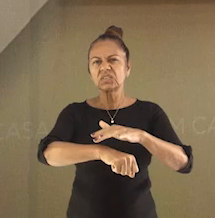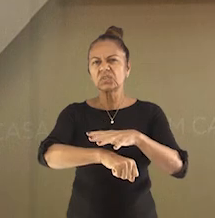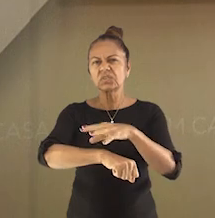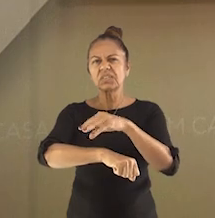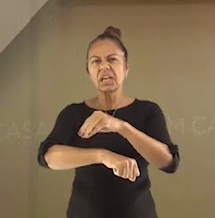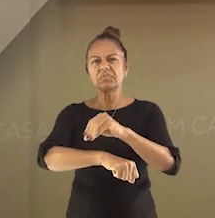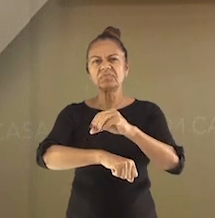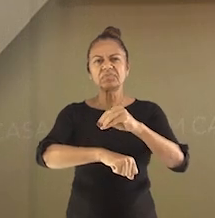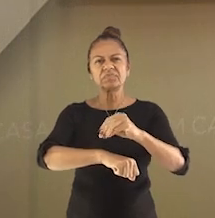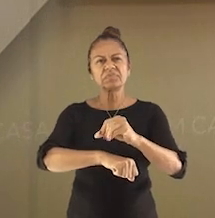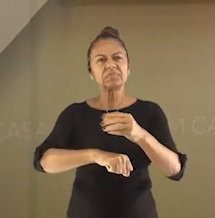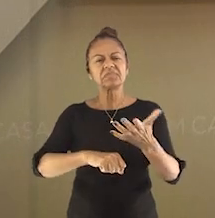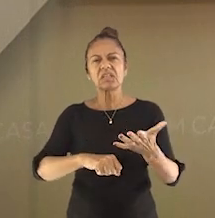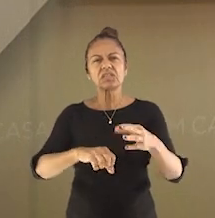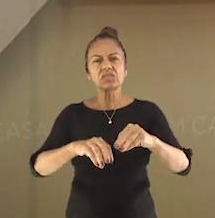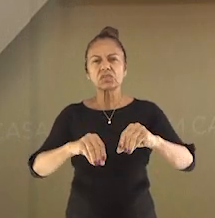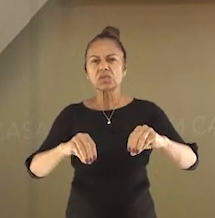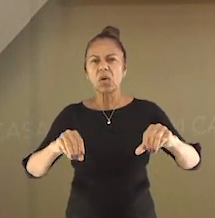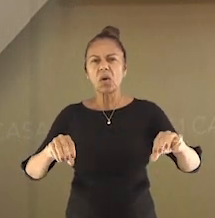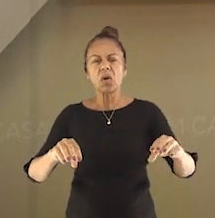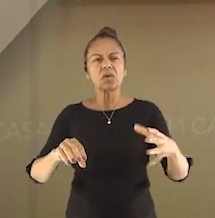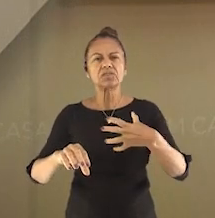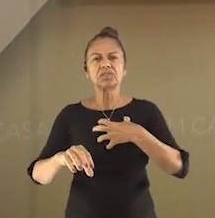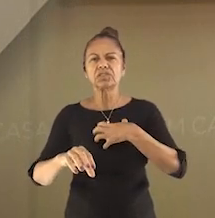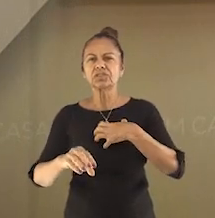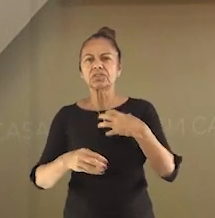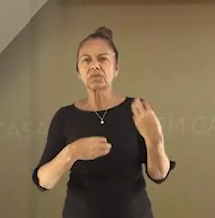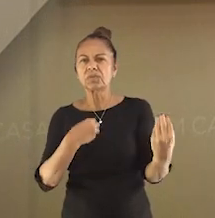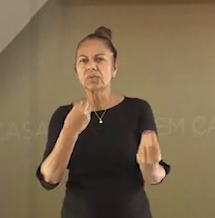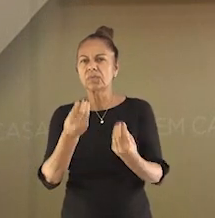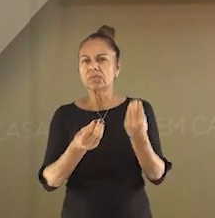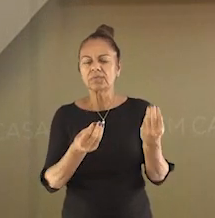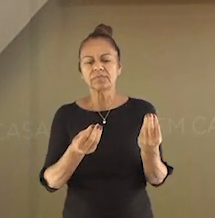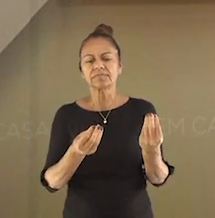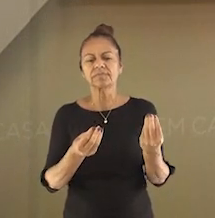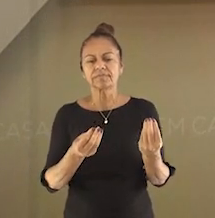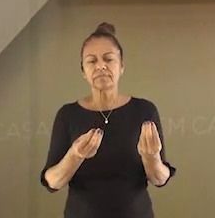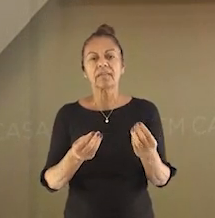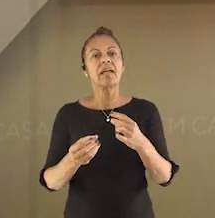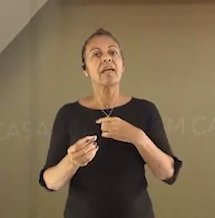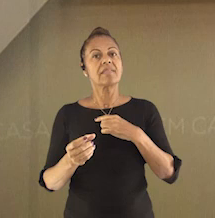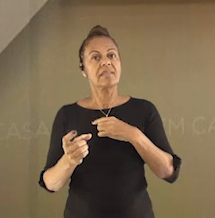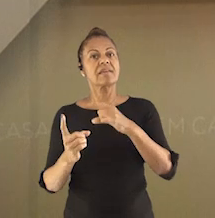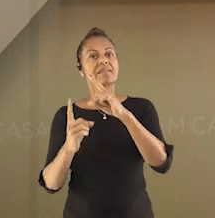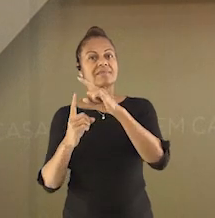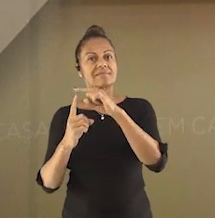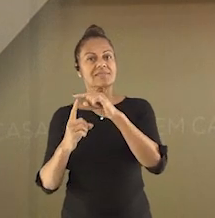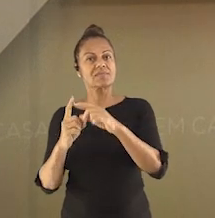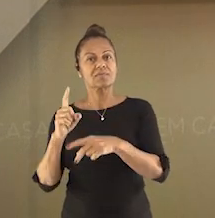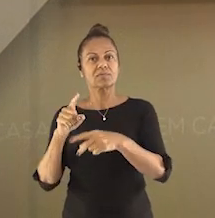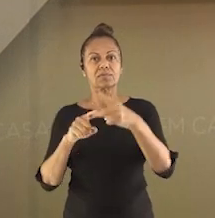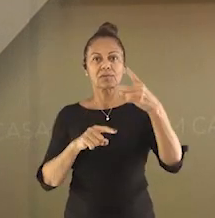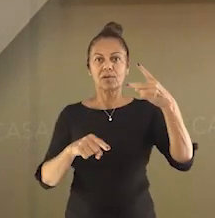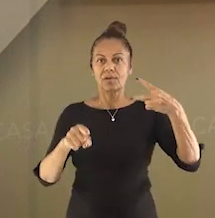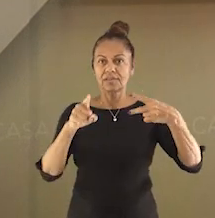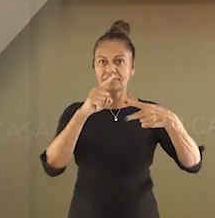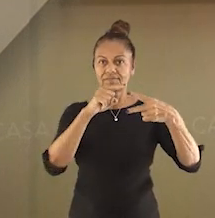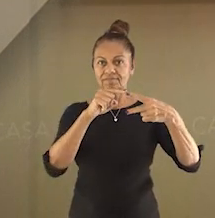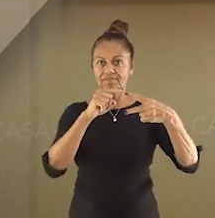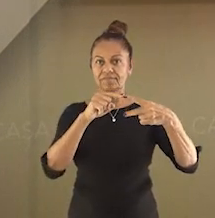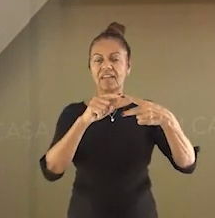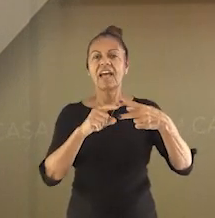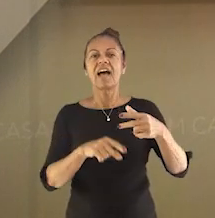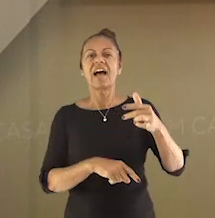coisa, principalmente do solo, professora? Super fácil. Existem dois tipos de